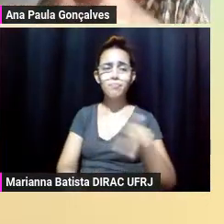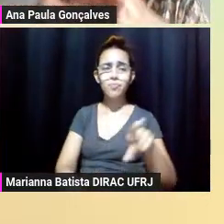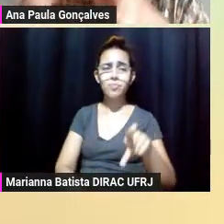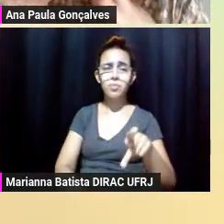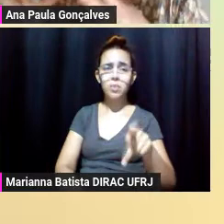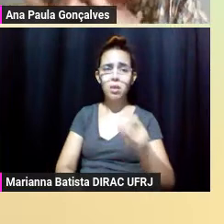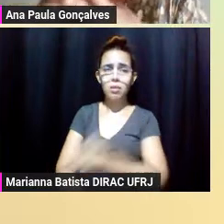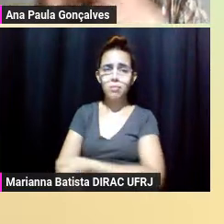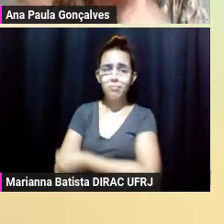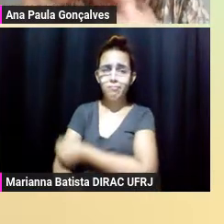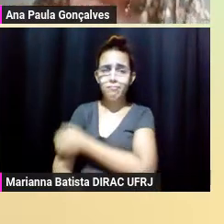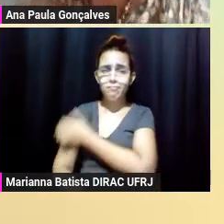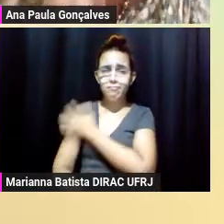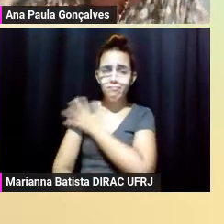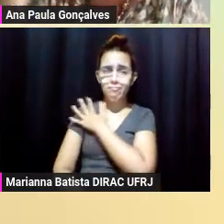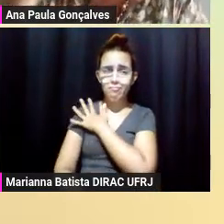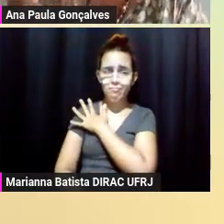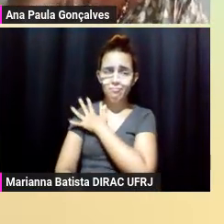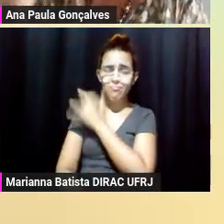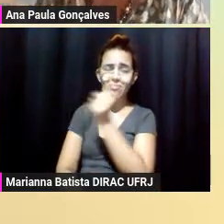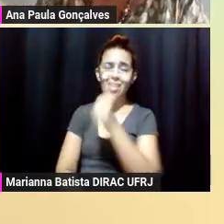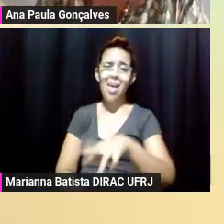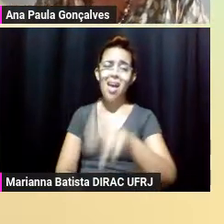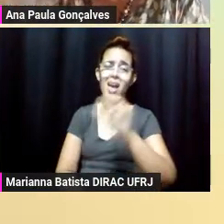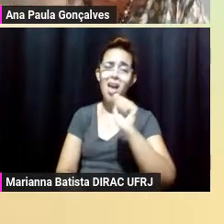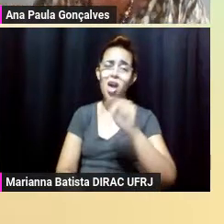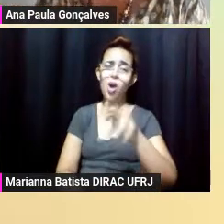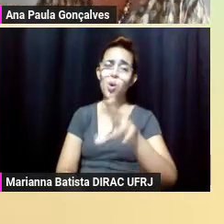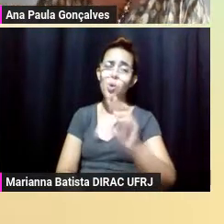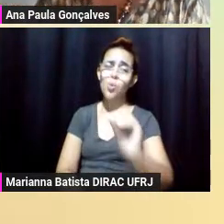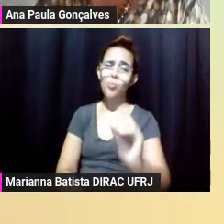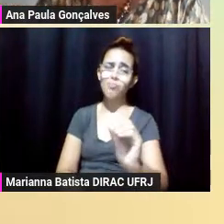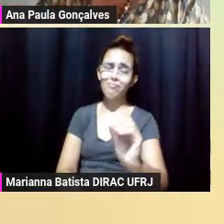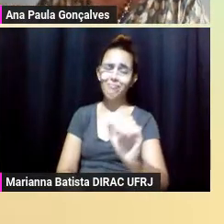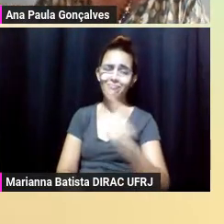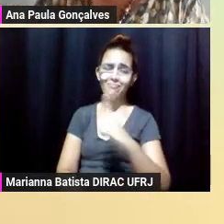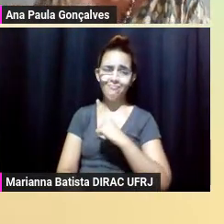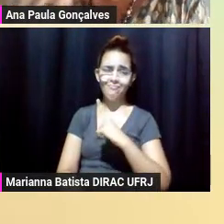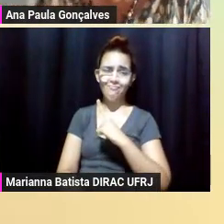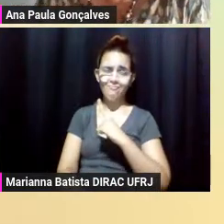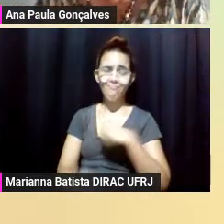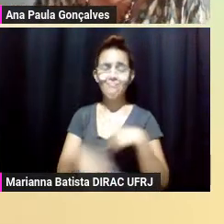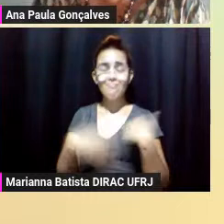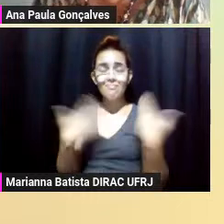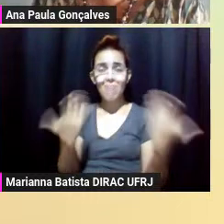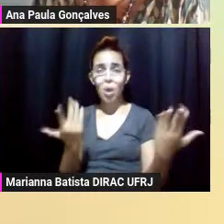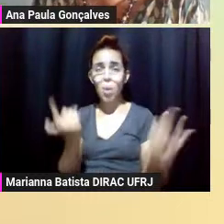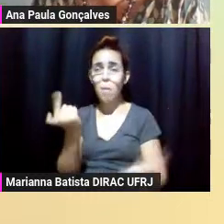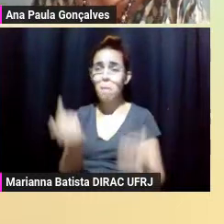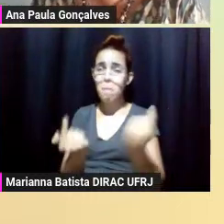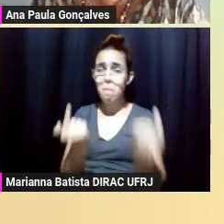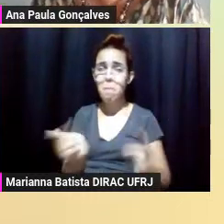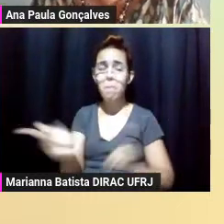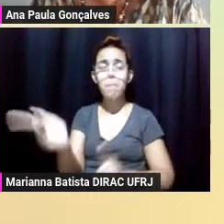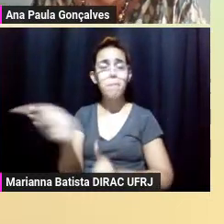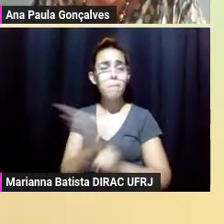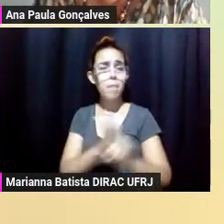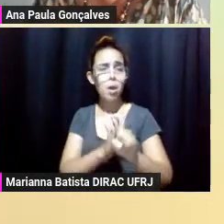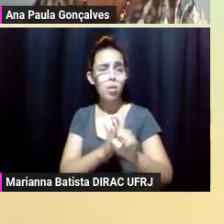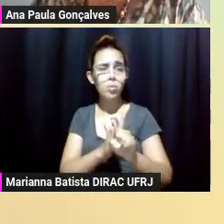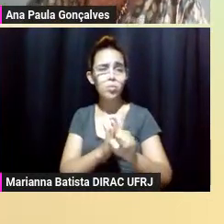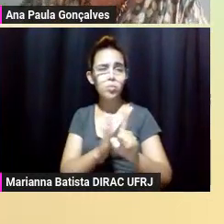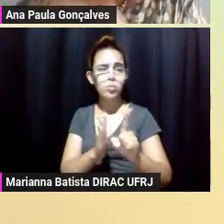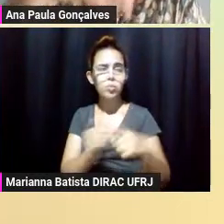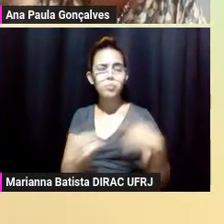fosse predominantemente masculino, predominante masculino ainda é, né? Então, a pergunta que o matemático queer fez uma vez para mim,